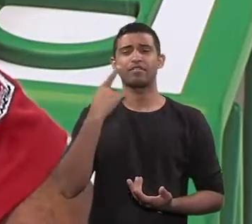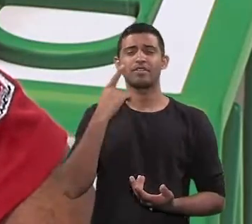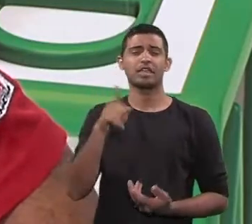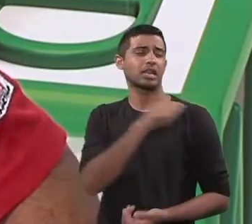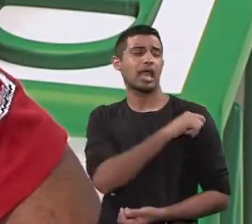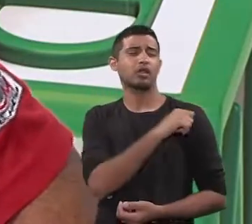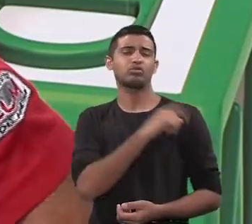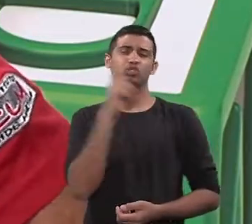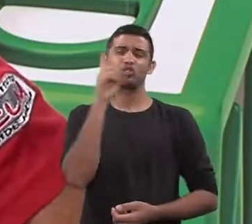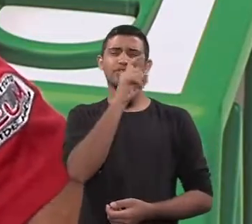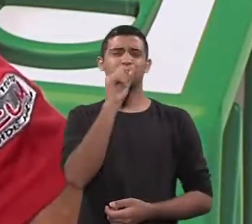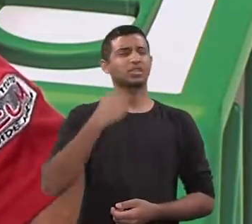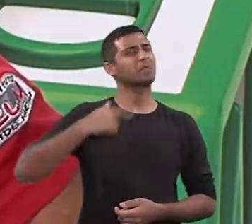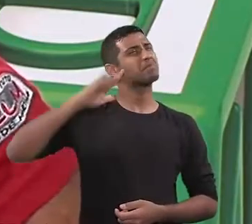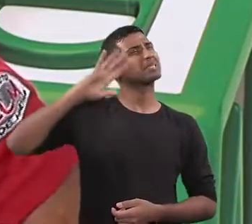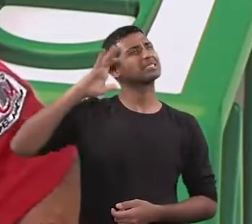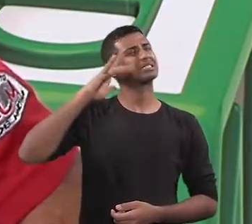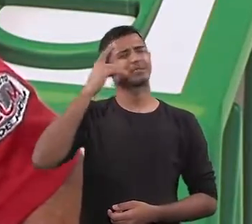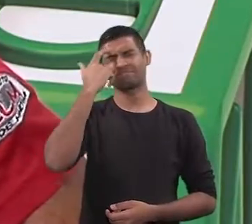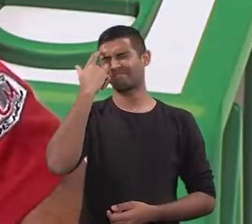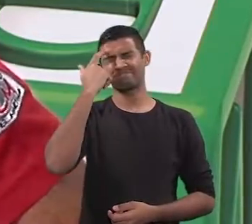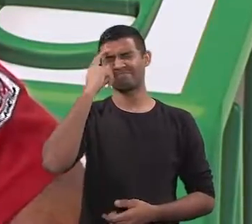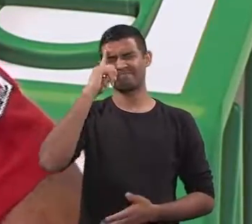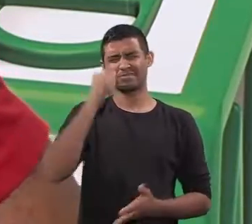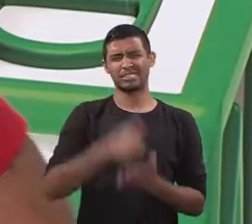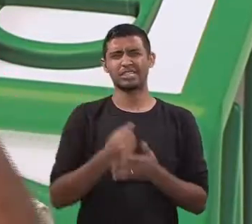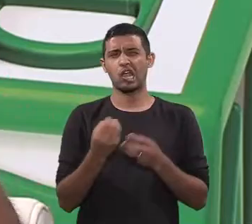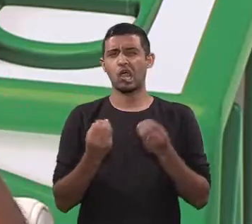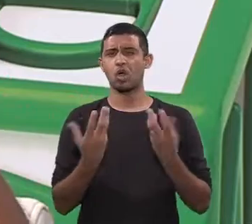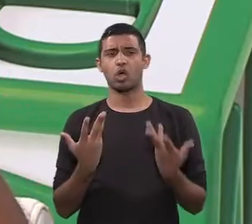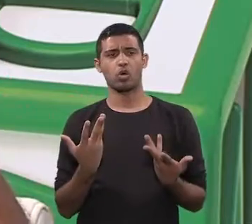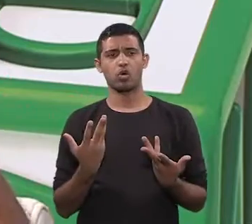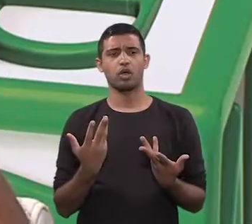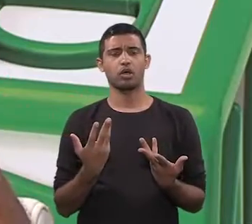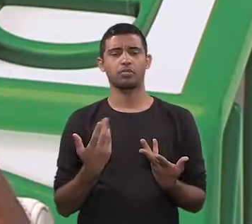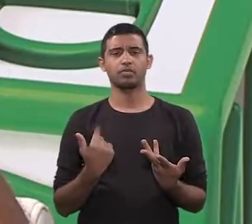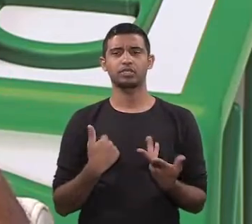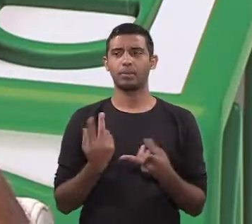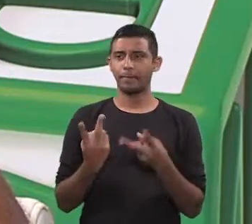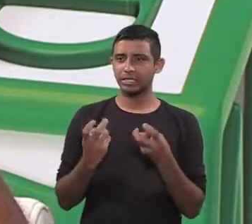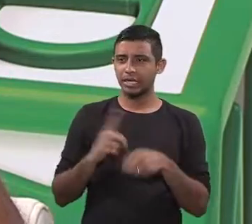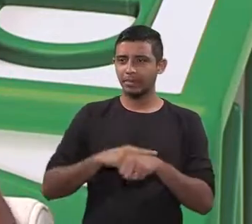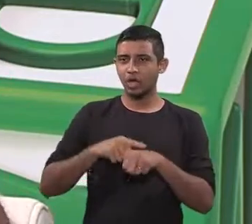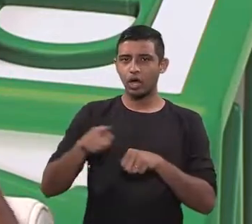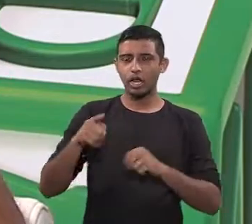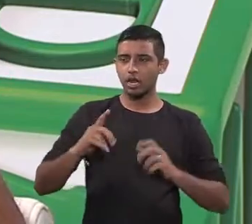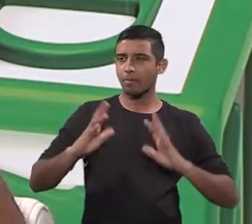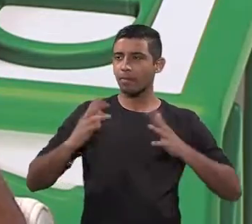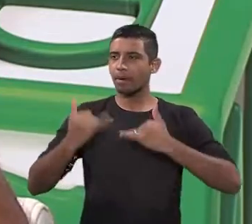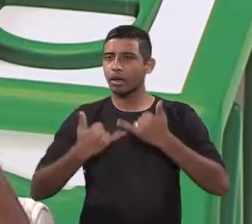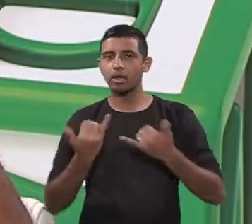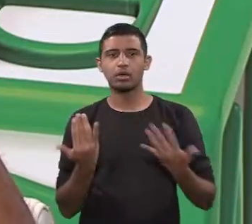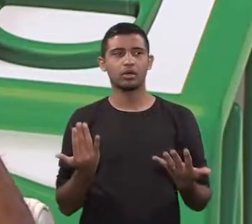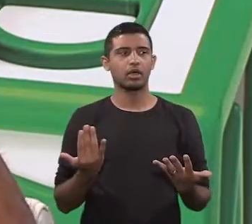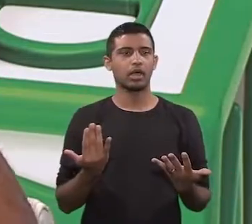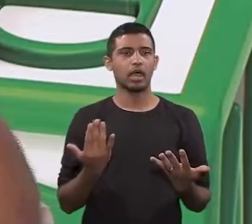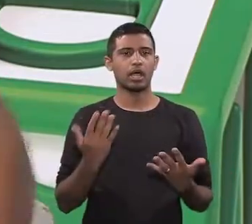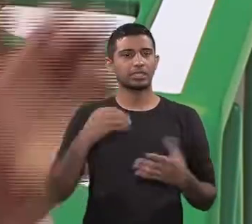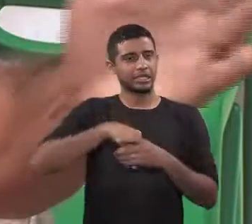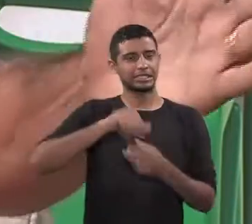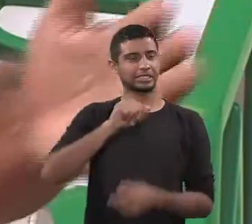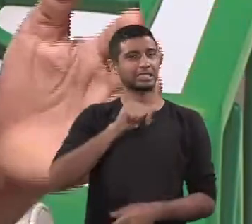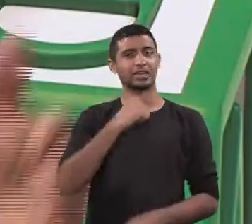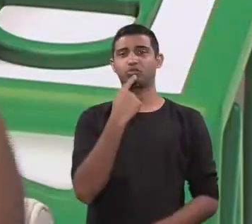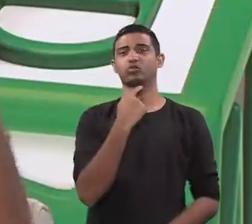aluno, às vezes, de um raciocínio numa decisão que ele tem que tomar para uma determinada jogada, que na sala de aula, às vezes, você não consegue perceber.